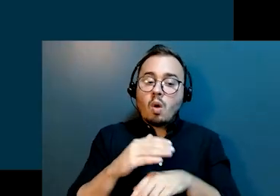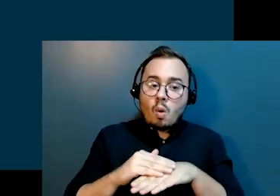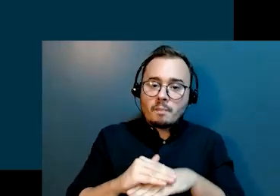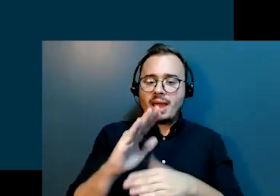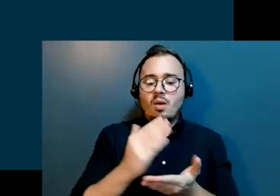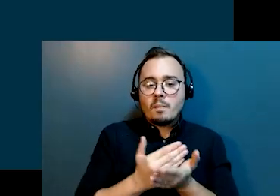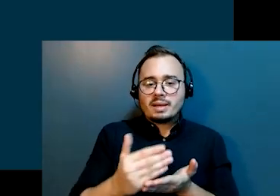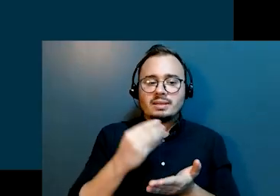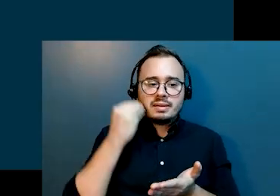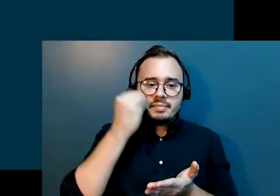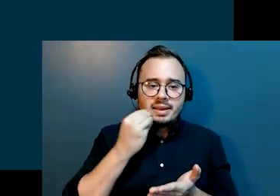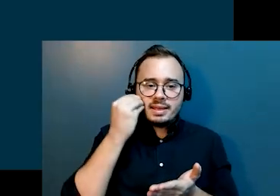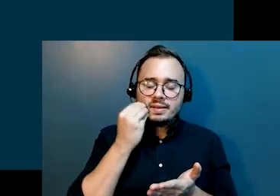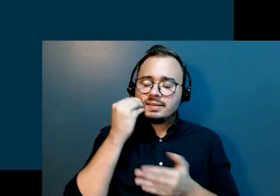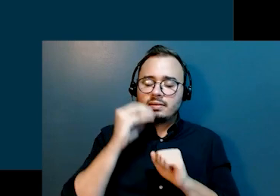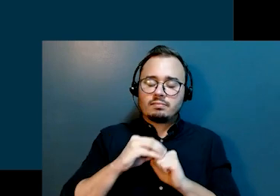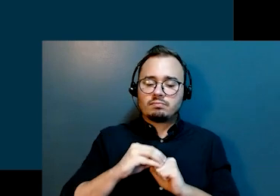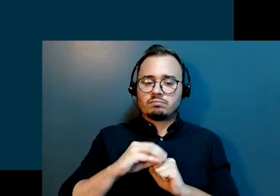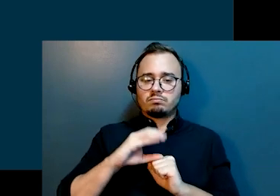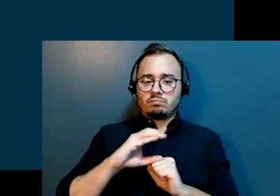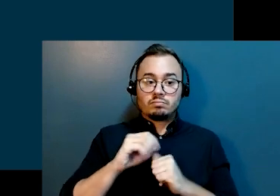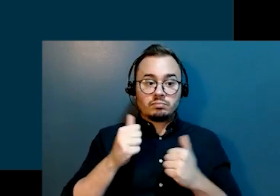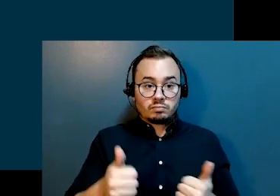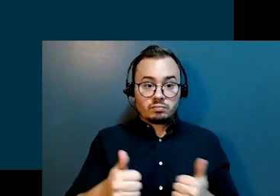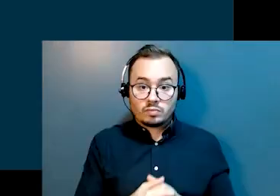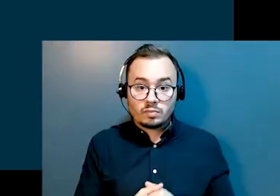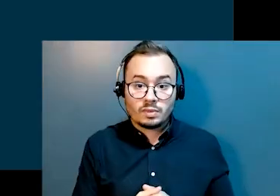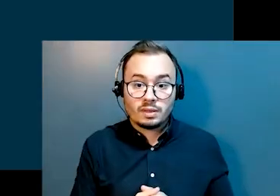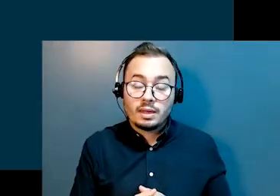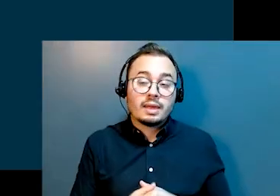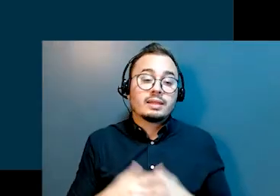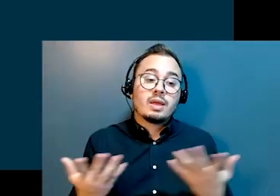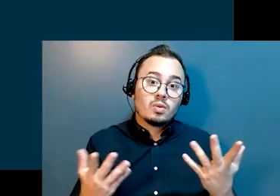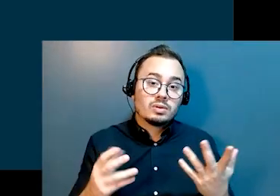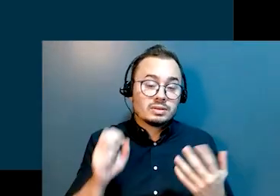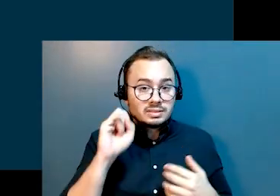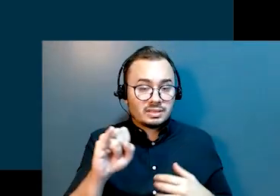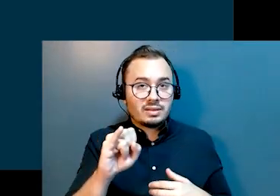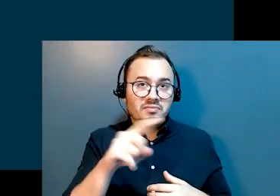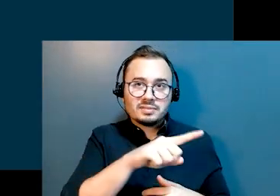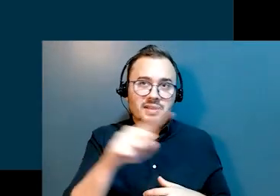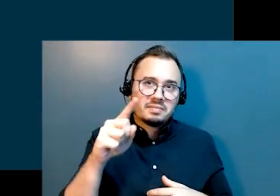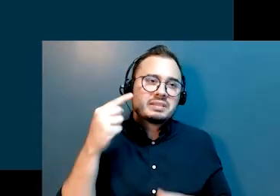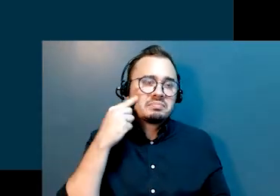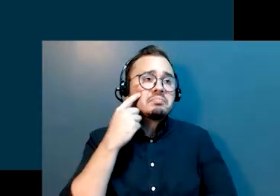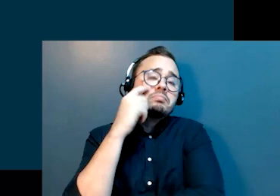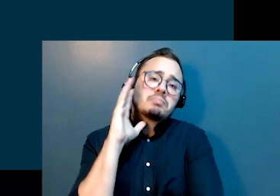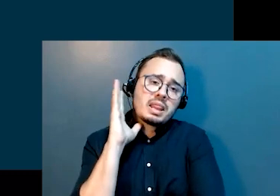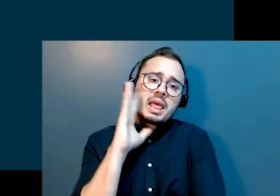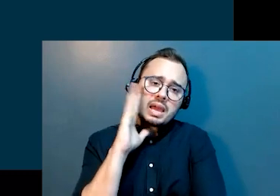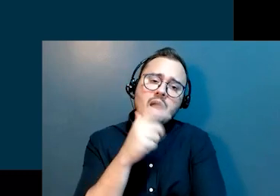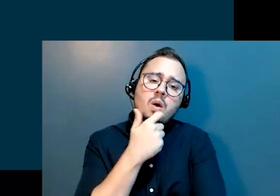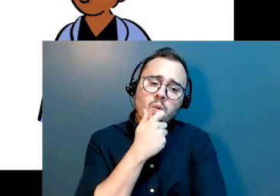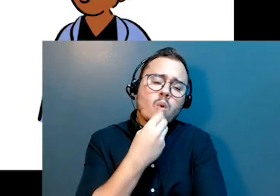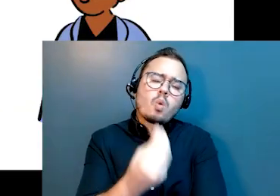E aí, agora vocês podem, se você comprou, né, a minha ideia, pode pensar, legal, como é que eu levo isso para o meu projeto hoje?